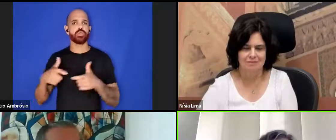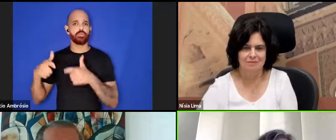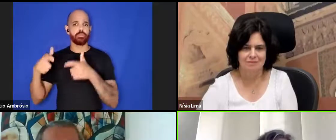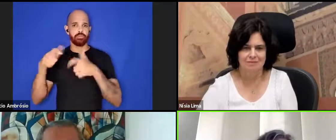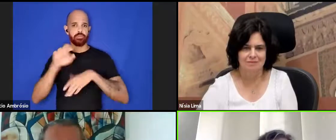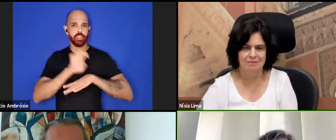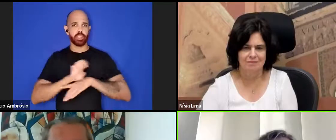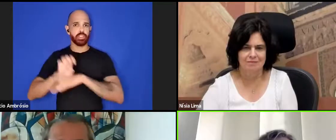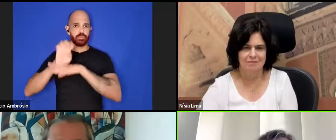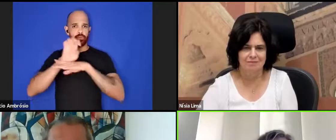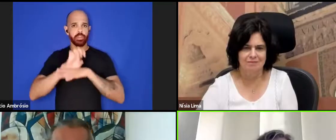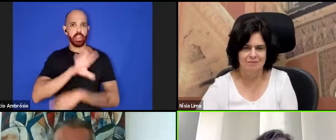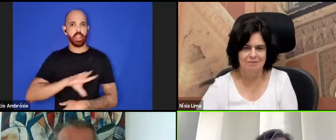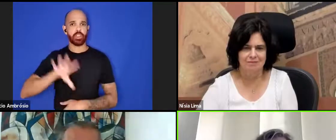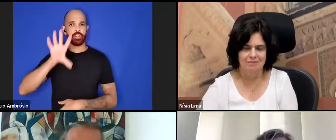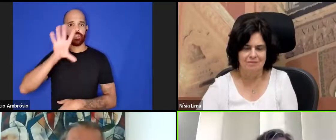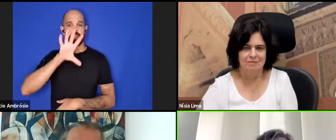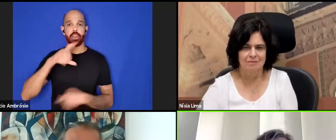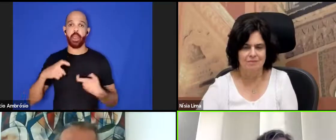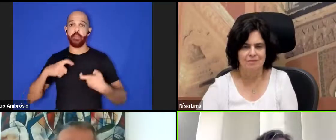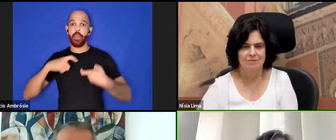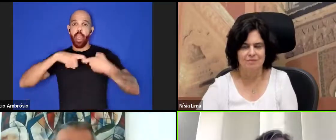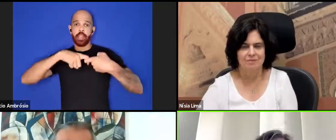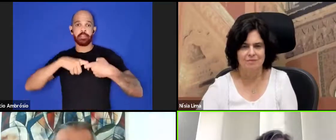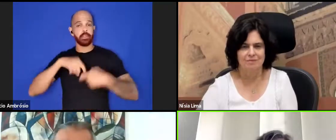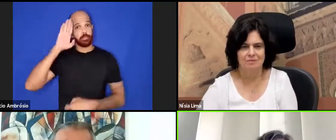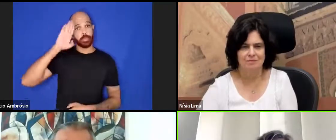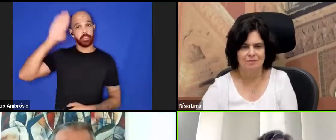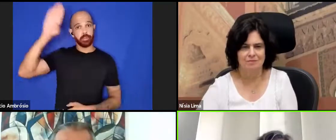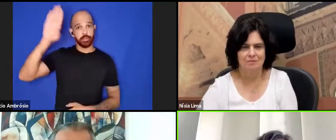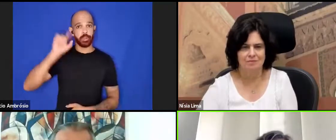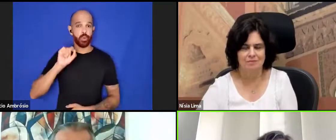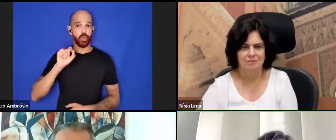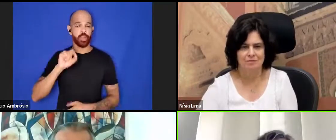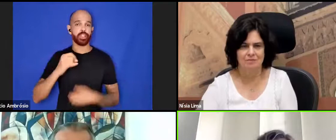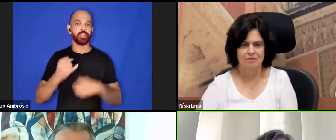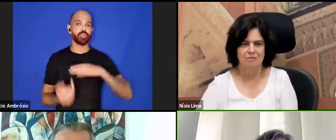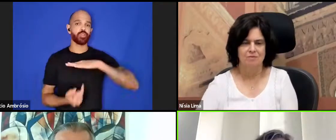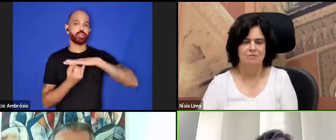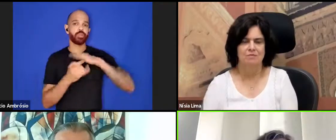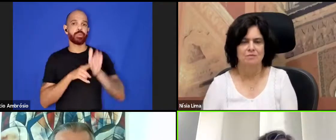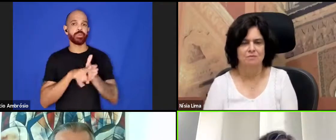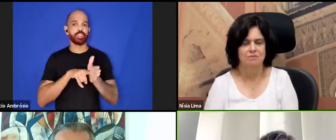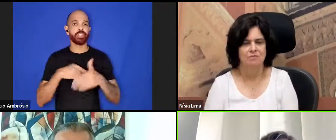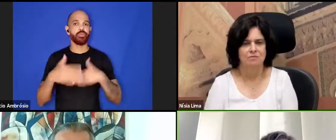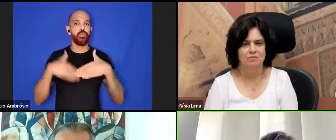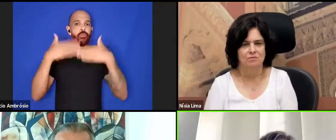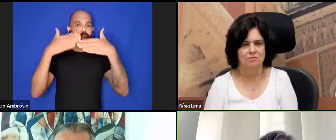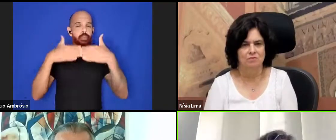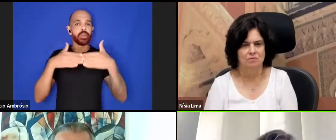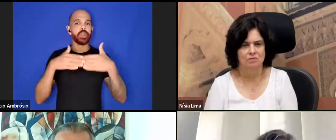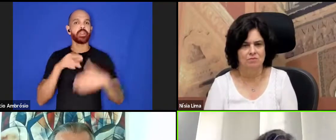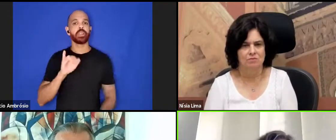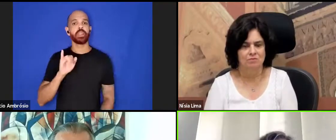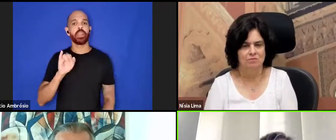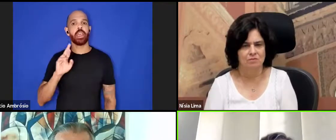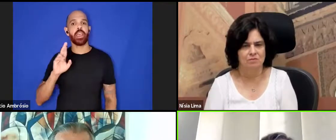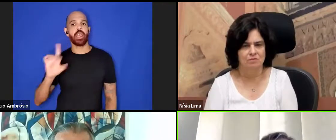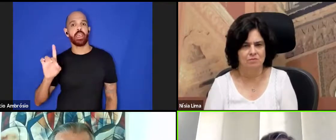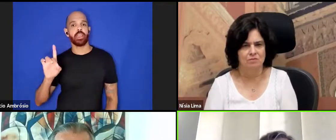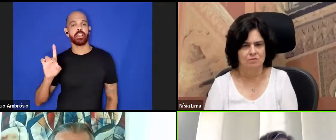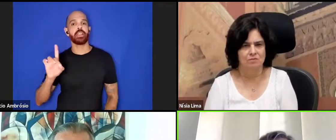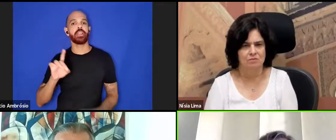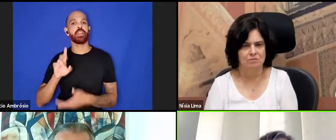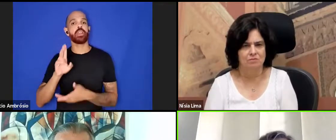nossas parcerias, principalmente o Instituto de Pesquisa e Desenvolvimento, IRD, na Universidade de Montpellier, na